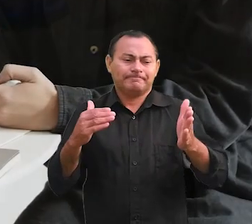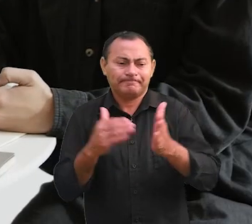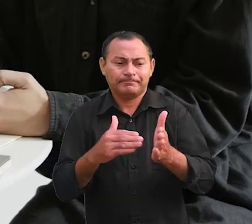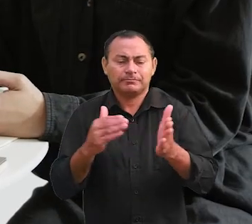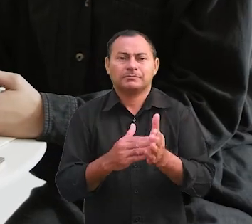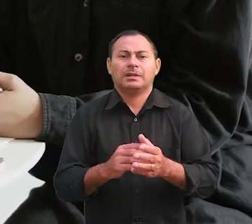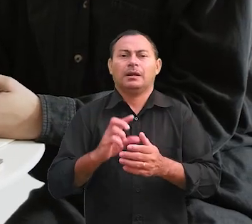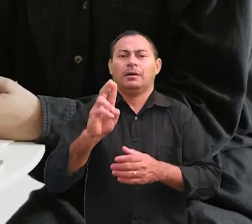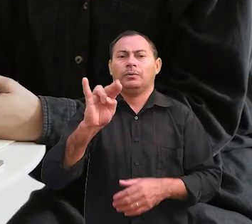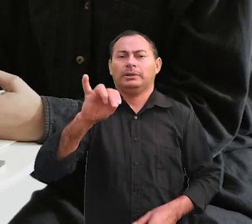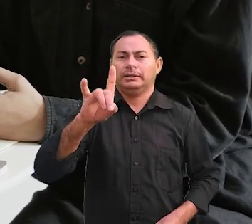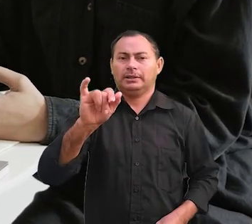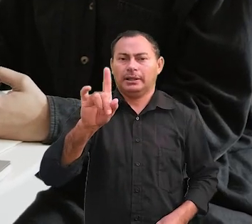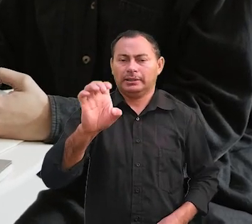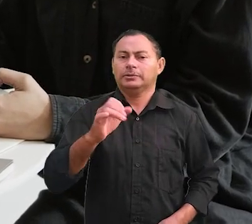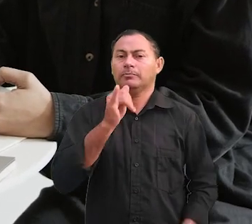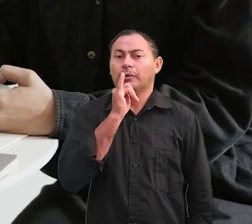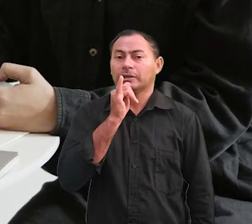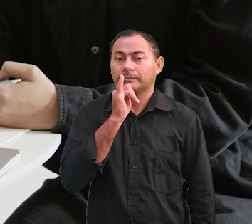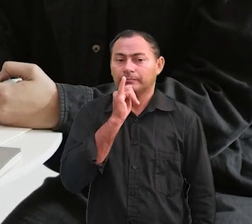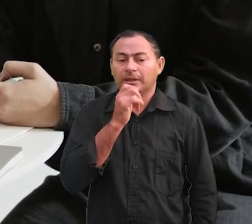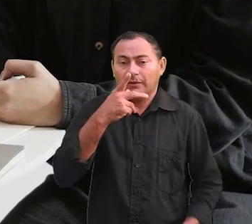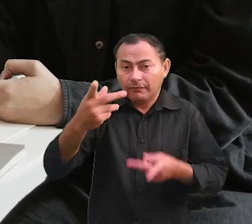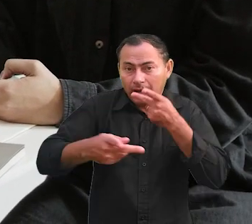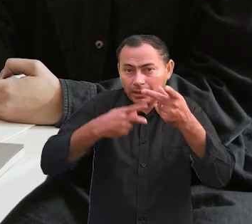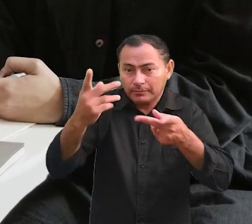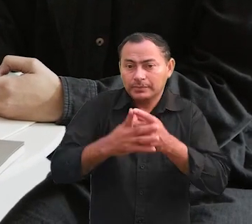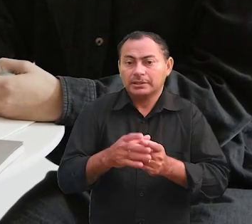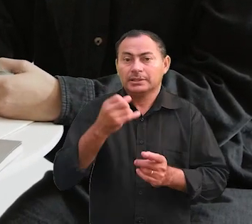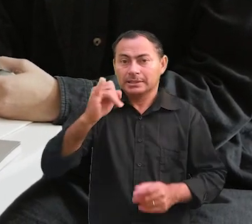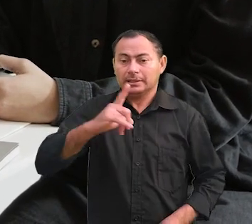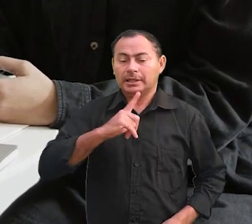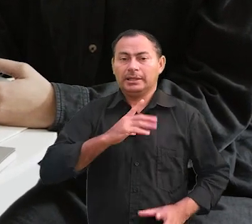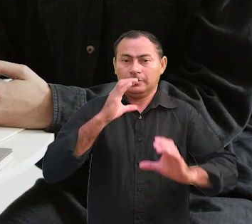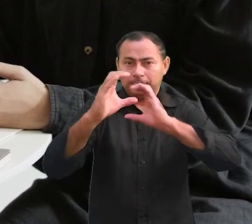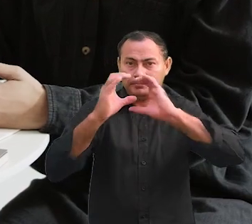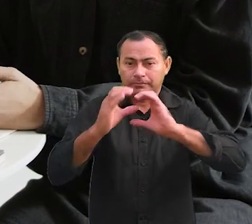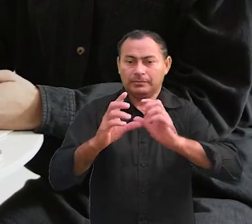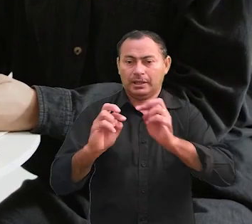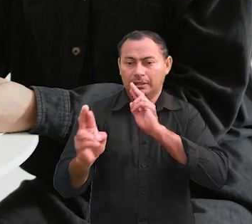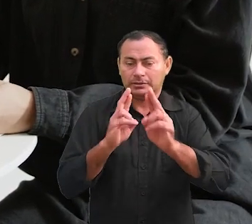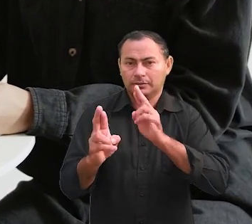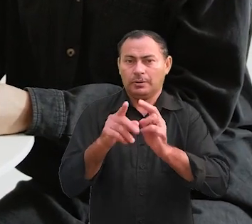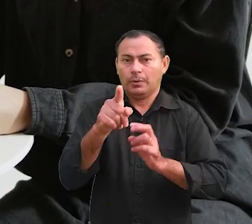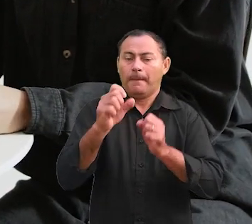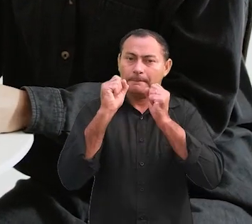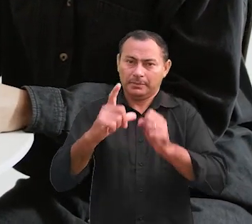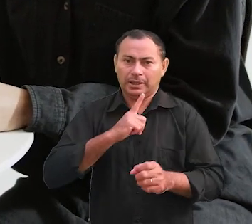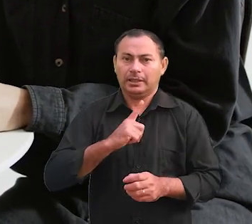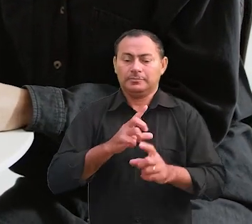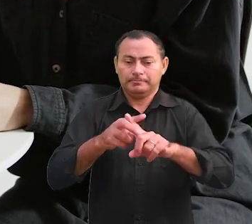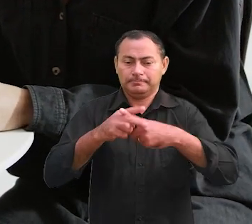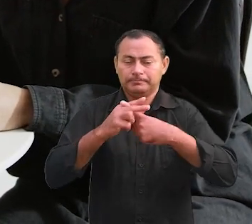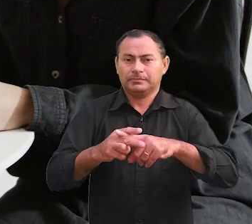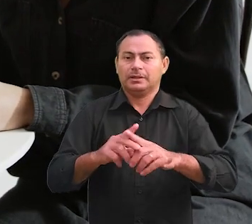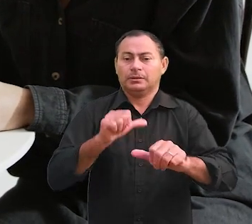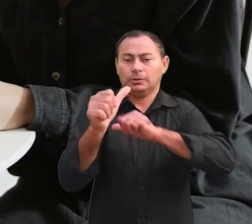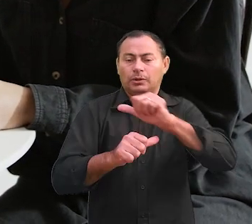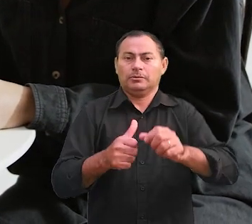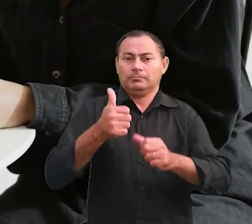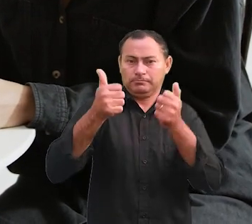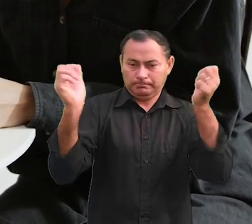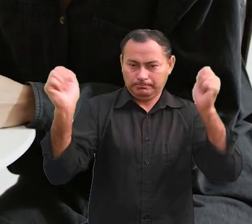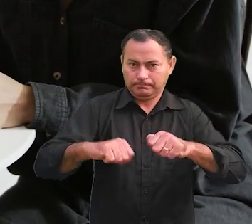passaria a ser um obstáculo a humanidade por exemplo dissemos que existe Comunicação na relação você possui as ferramentas